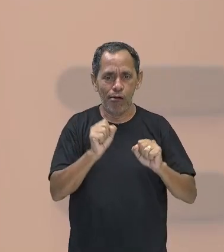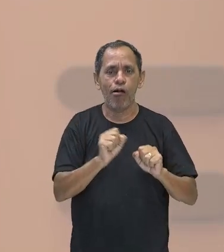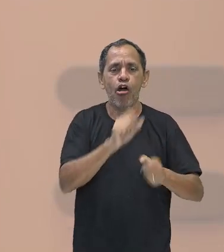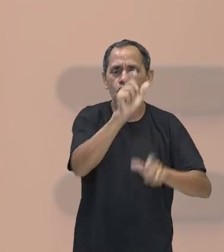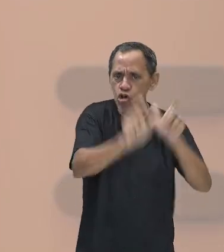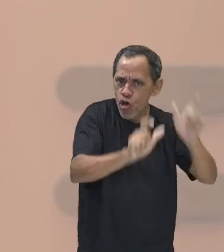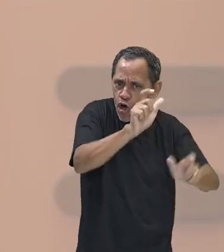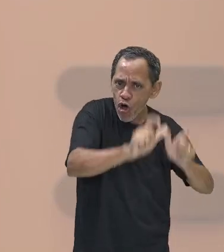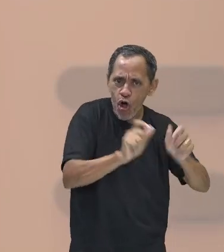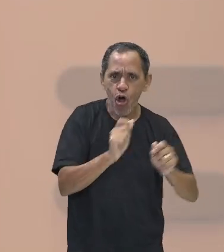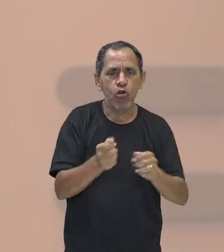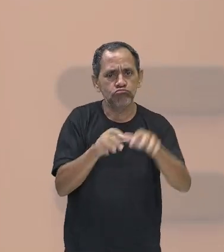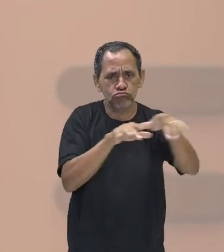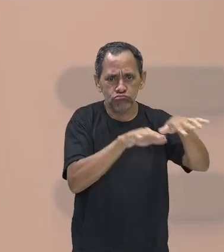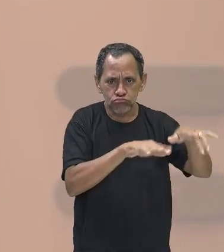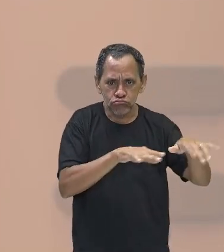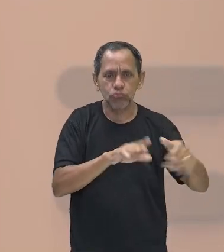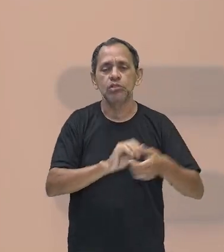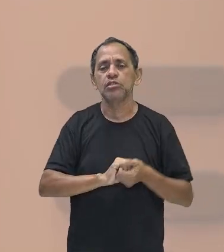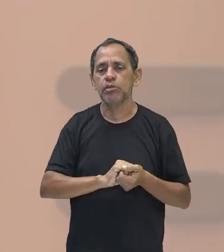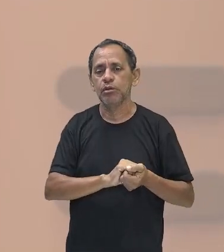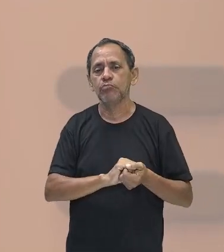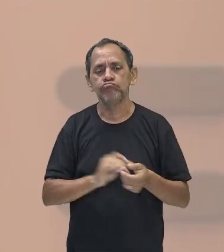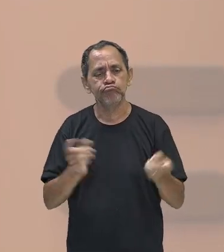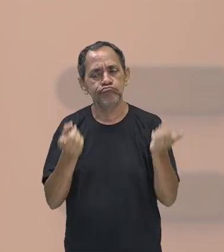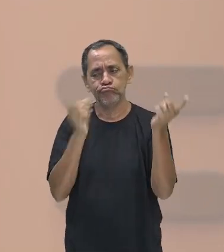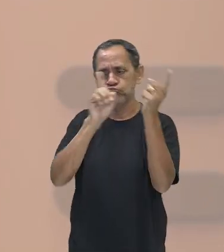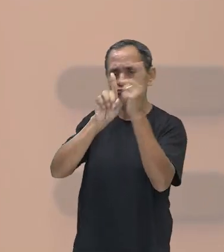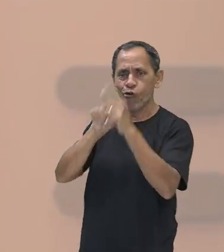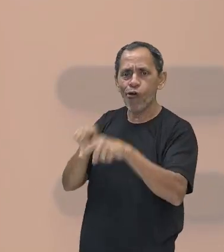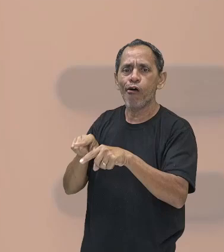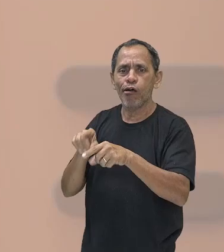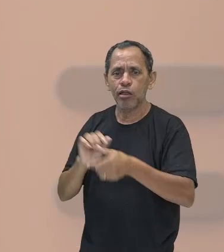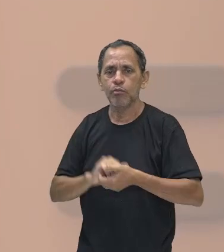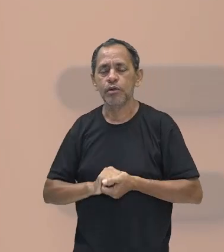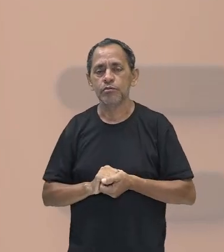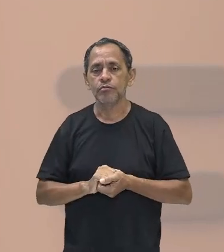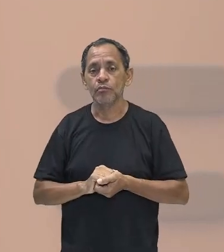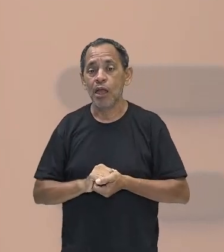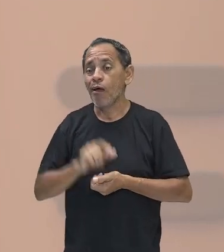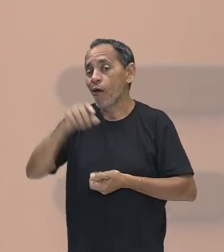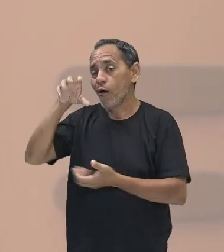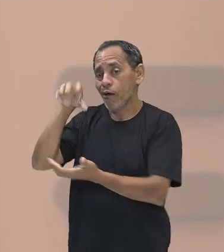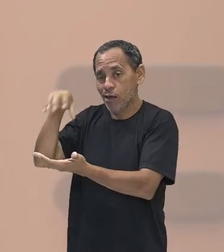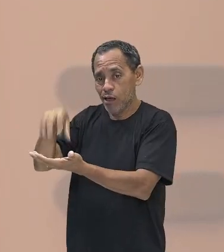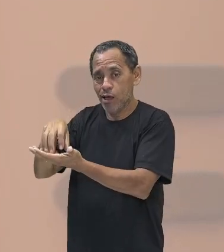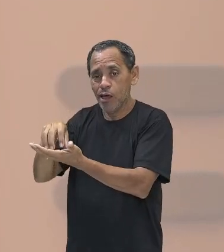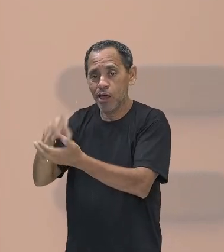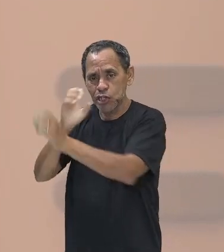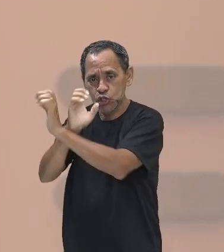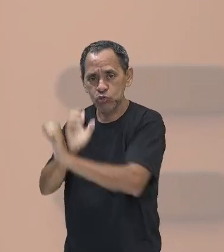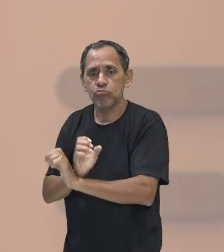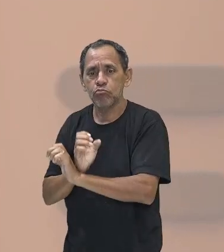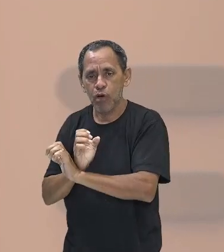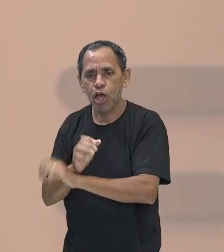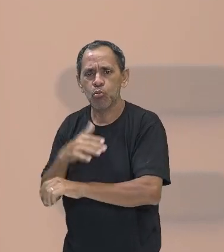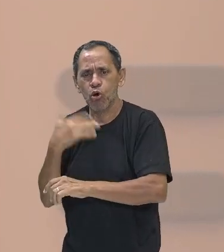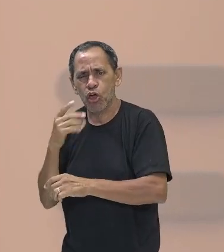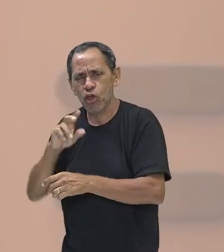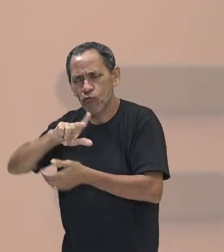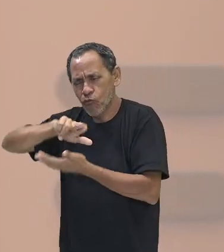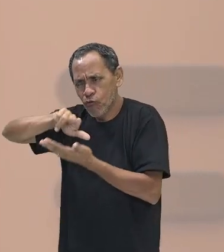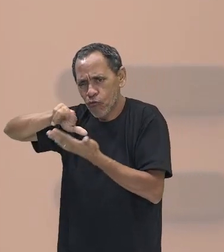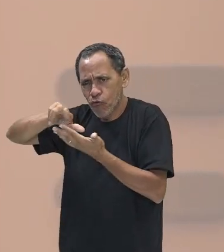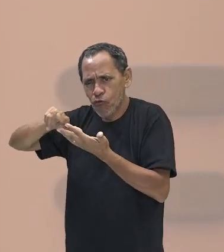tentar ganhar tempo para que as outras, né, que os seus aliados, então, chegassem. Não é tanto que, apesar de ter morrido tantos soldados